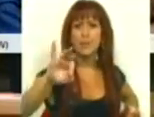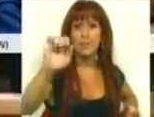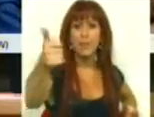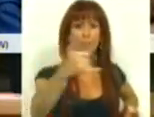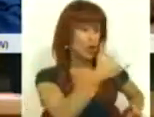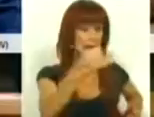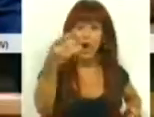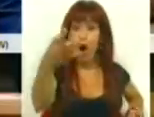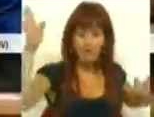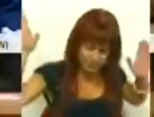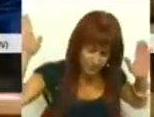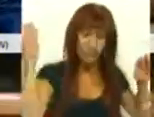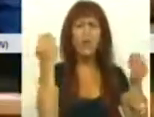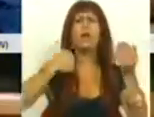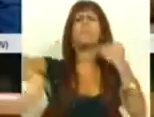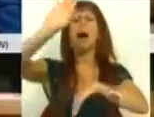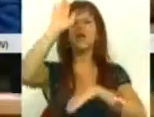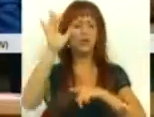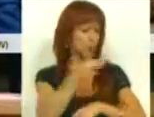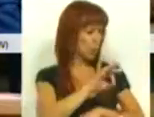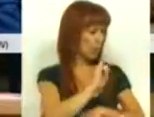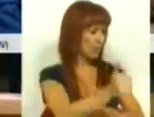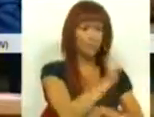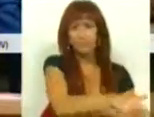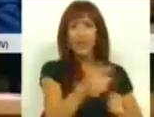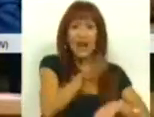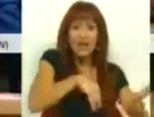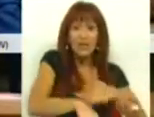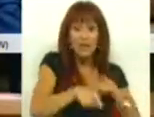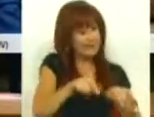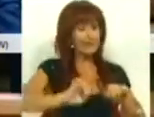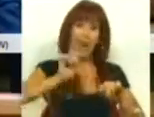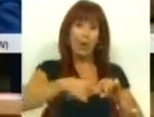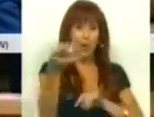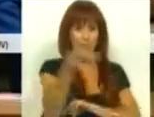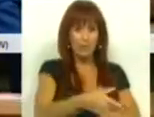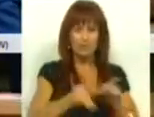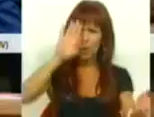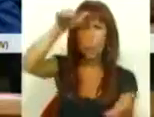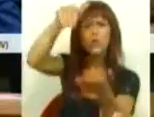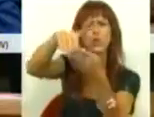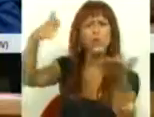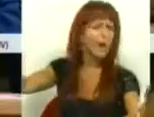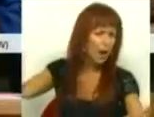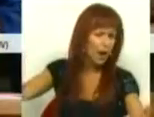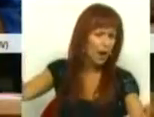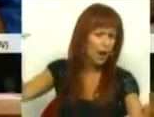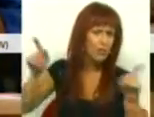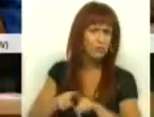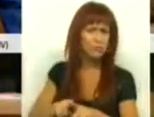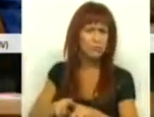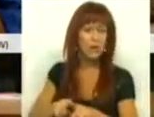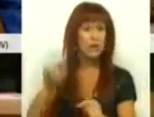em 2009, mais do que o PIB produzido nesse ano. Um resultado